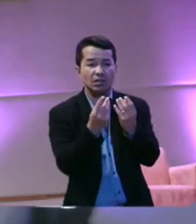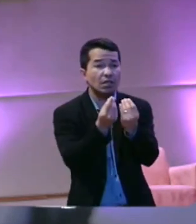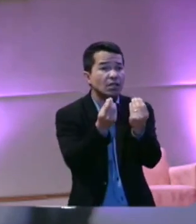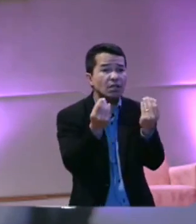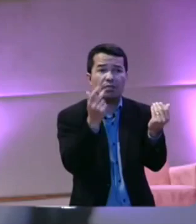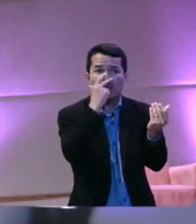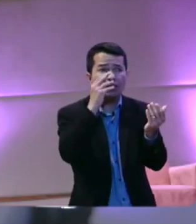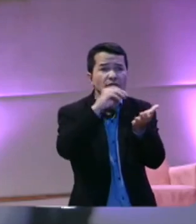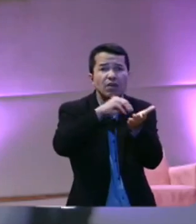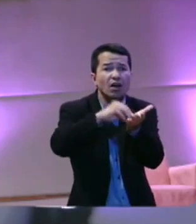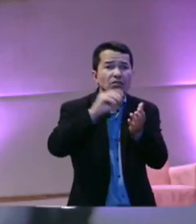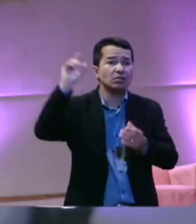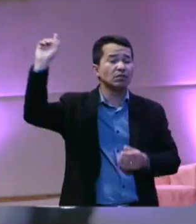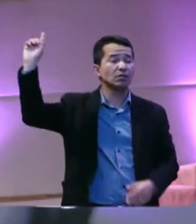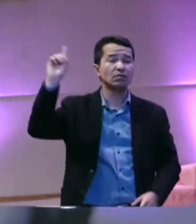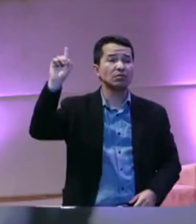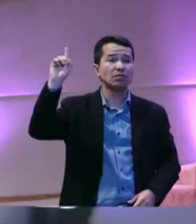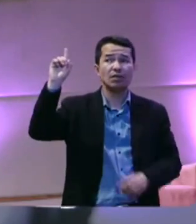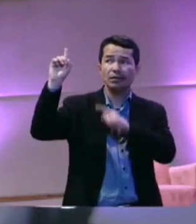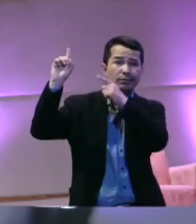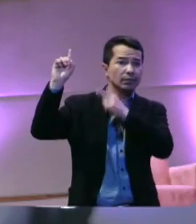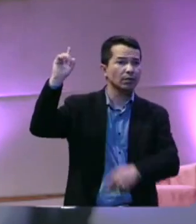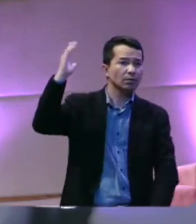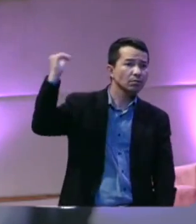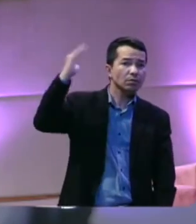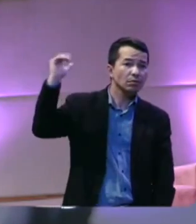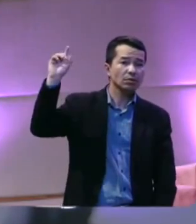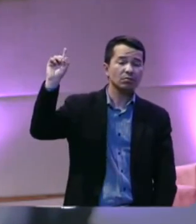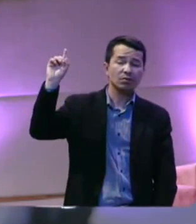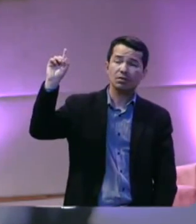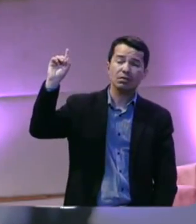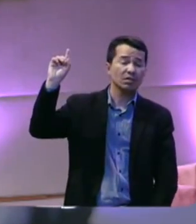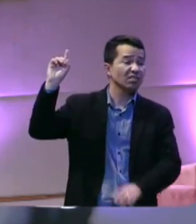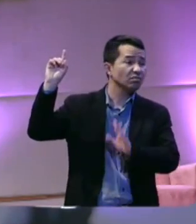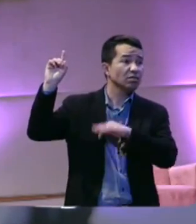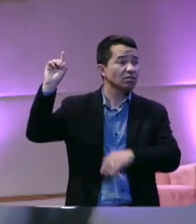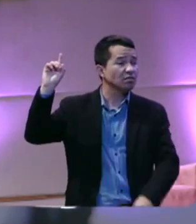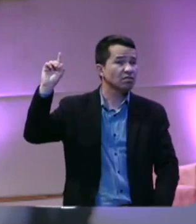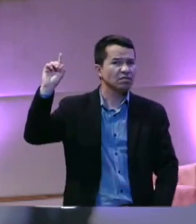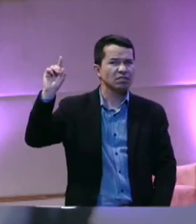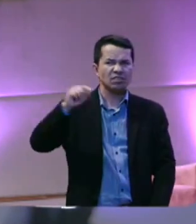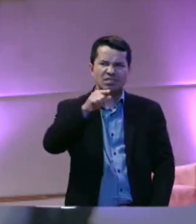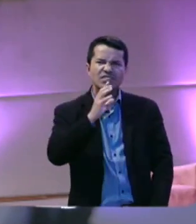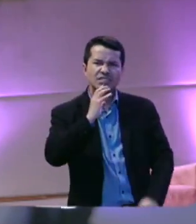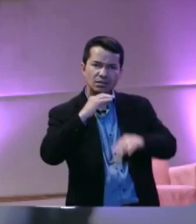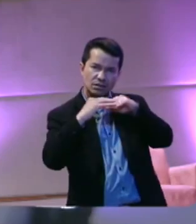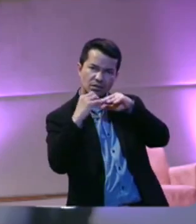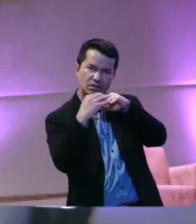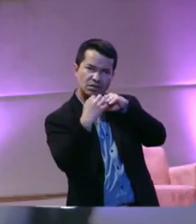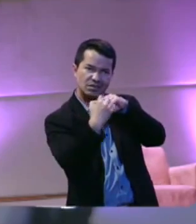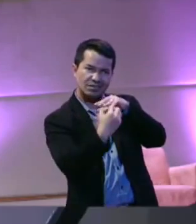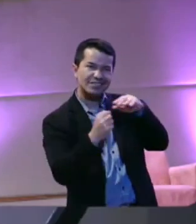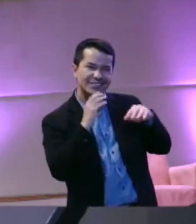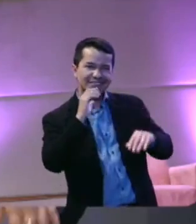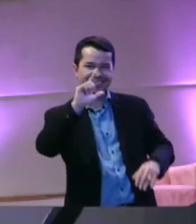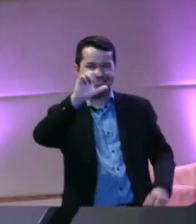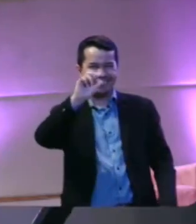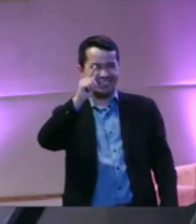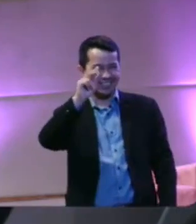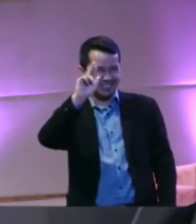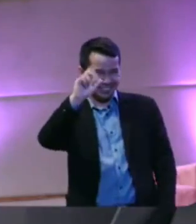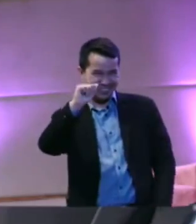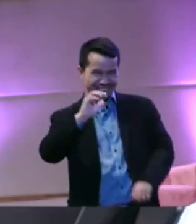deles. Como aquele que tem lepra e ele não sente o ataque da doença sobre o seu corpo. Você já passou por